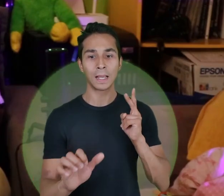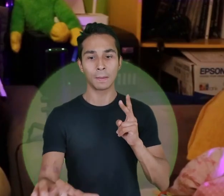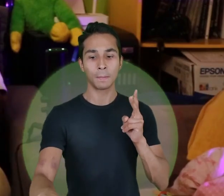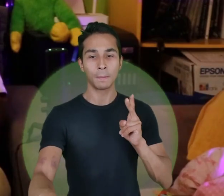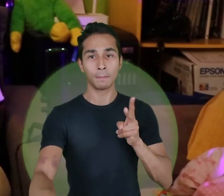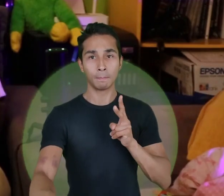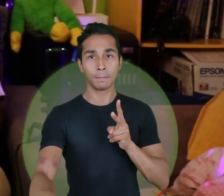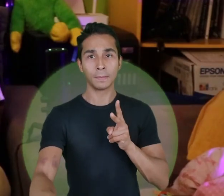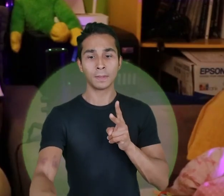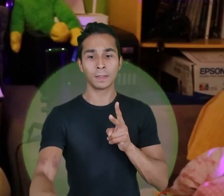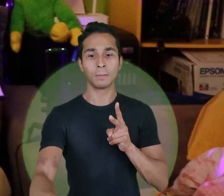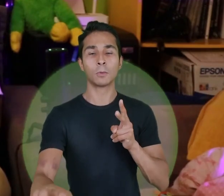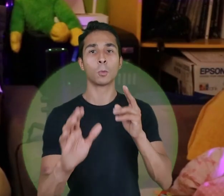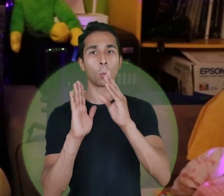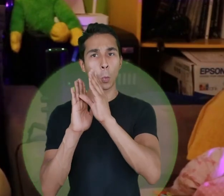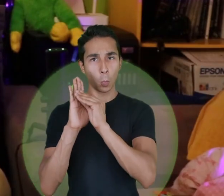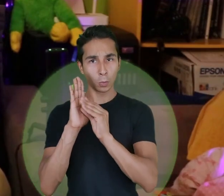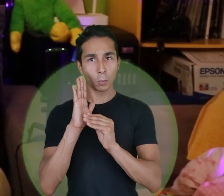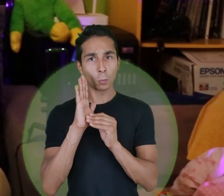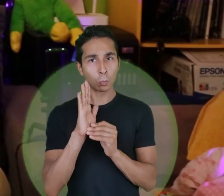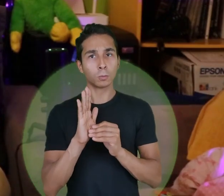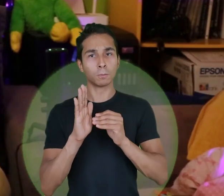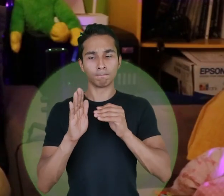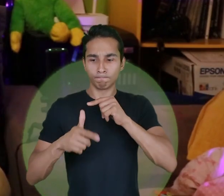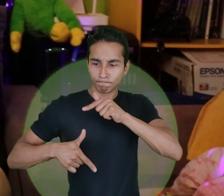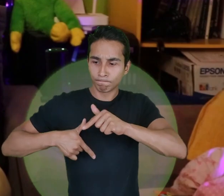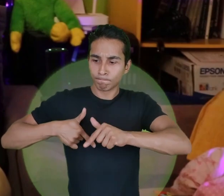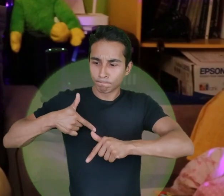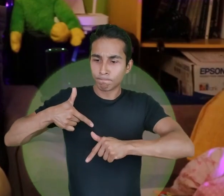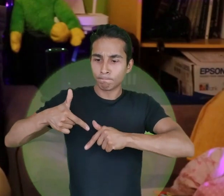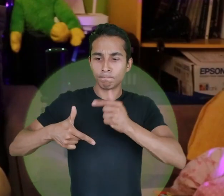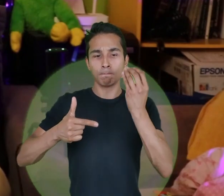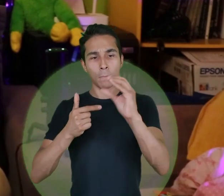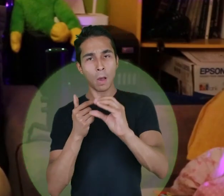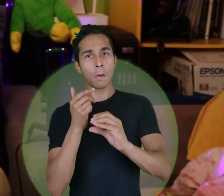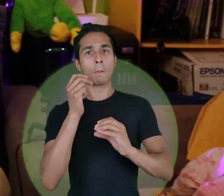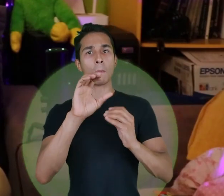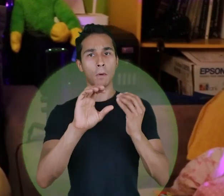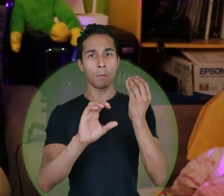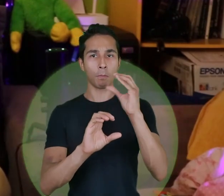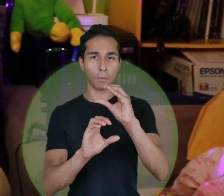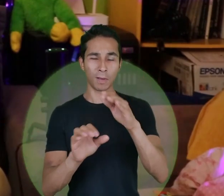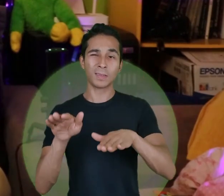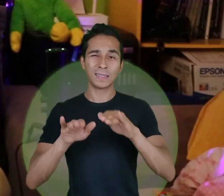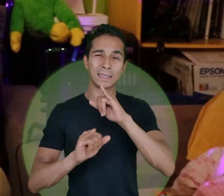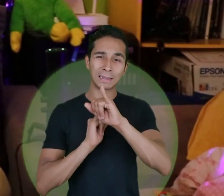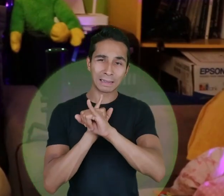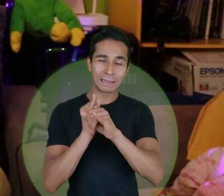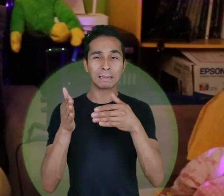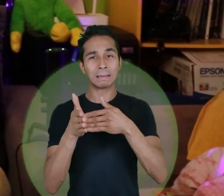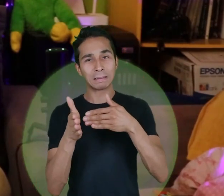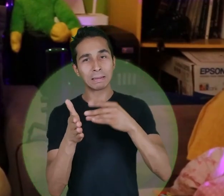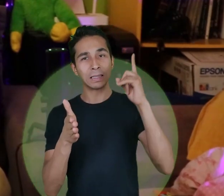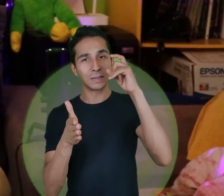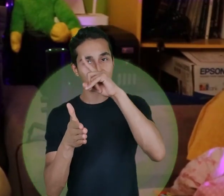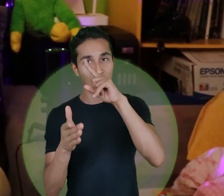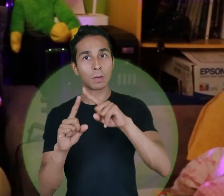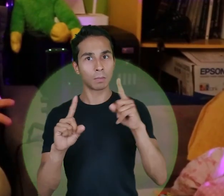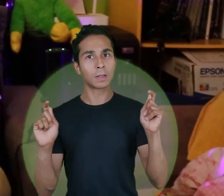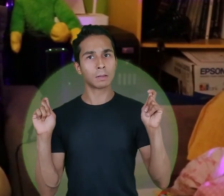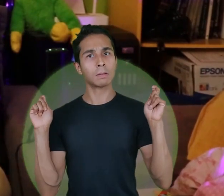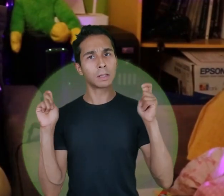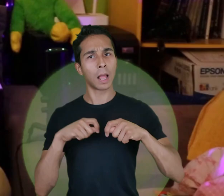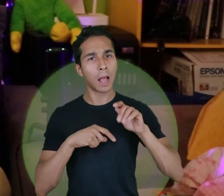assim, tendo uma constância ali no seu conteúdo, né? E por mais que tenha essas barreiras aí de banda larga, de internet, é